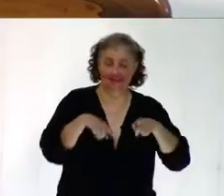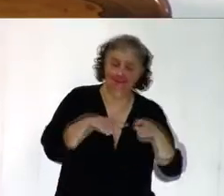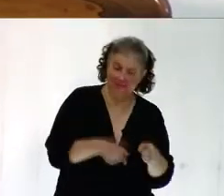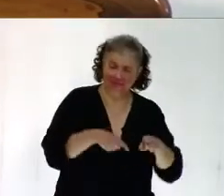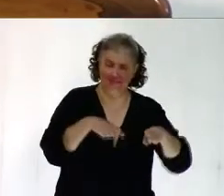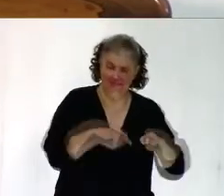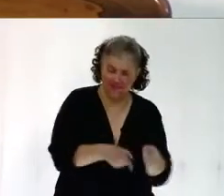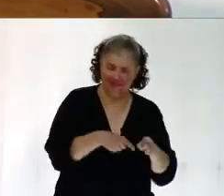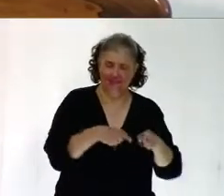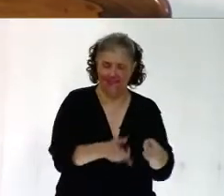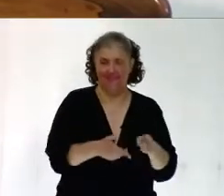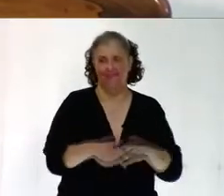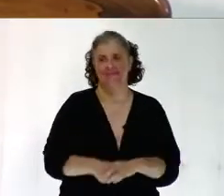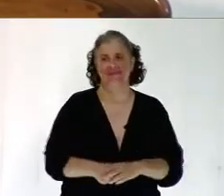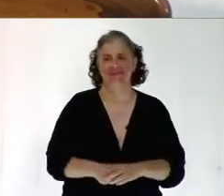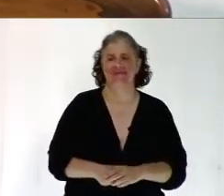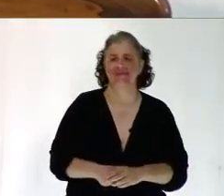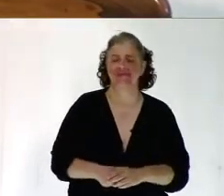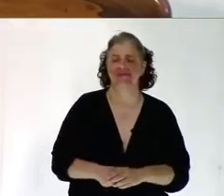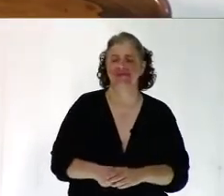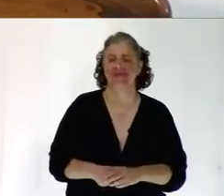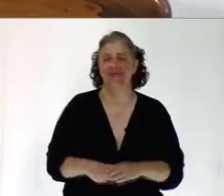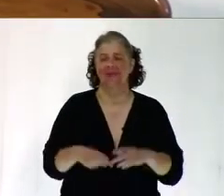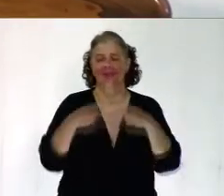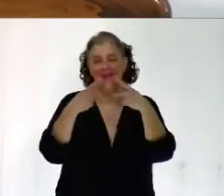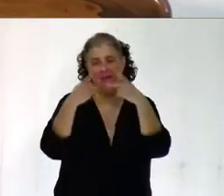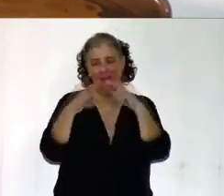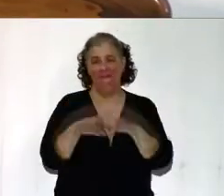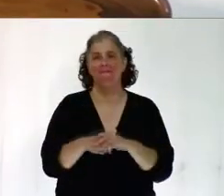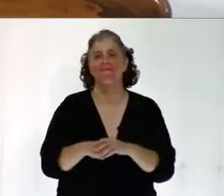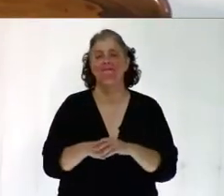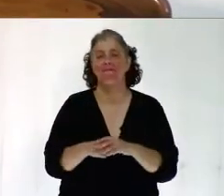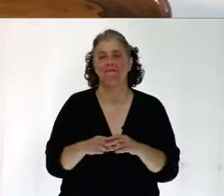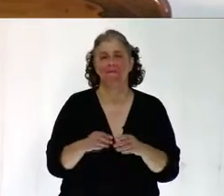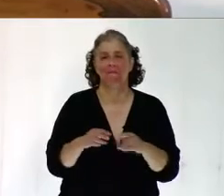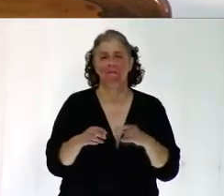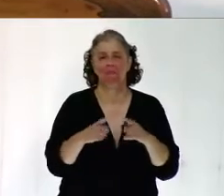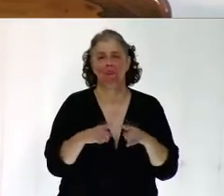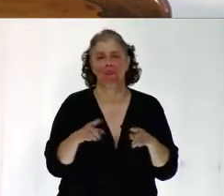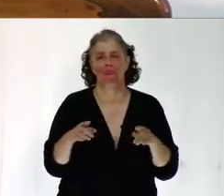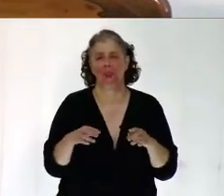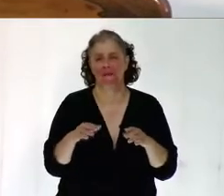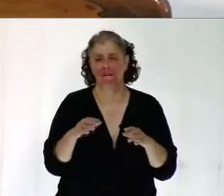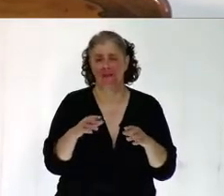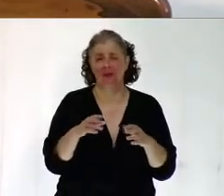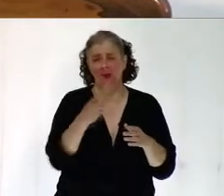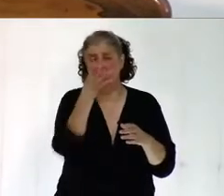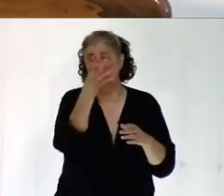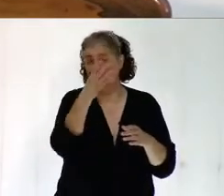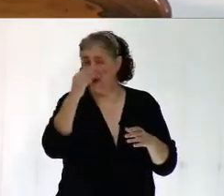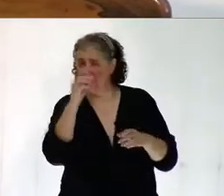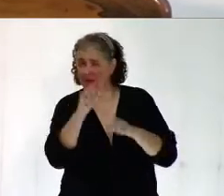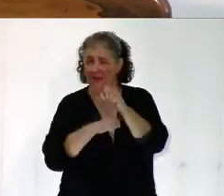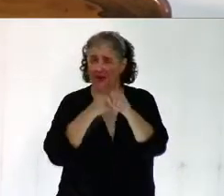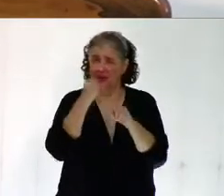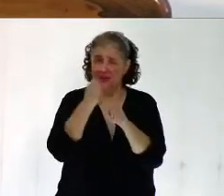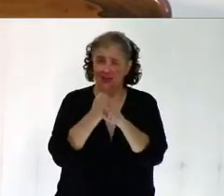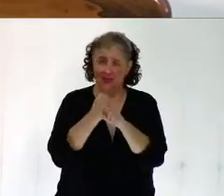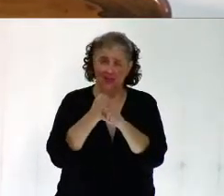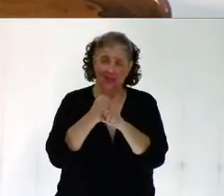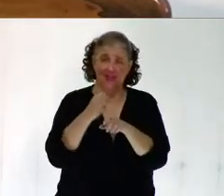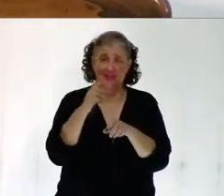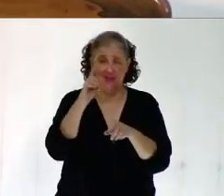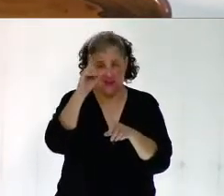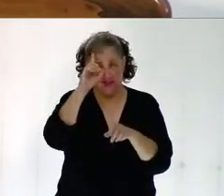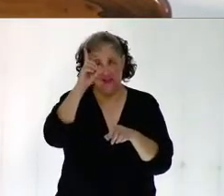tentação diz o texto nada comeu naqueles dias ao fim dos quais teve fome nós também temos isso em